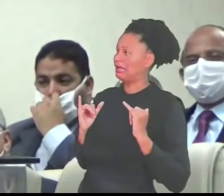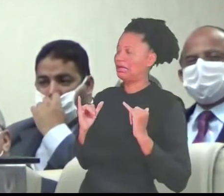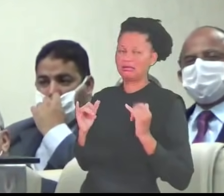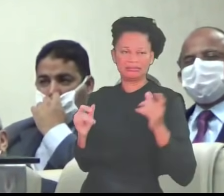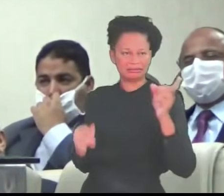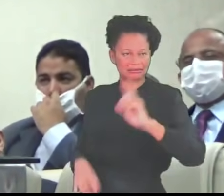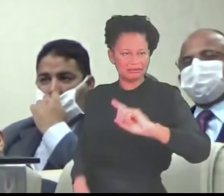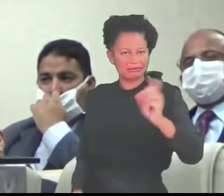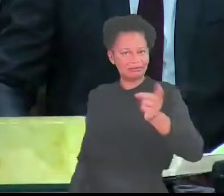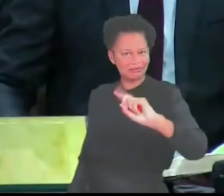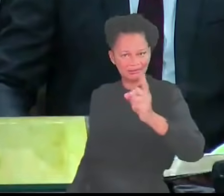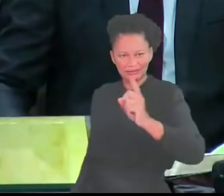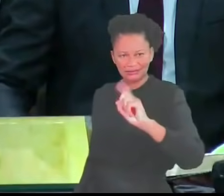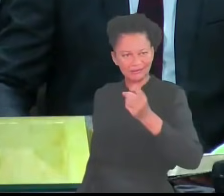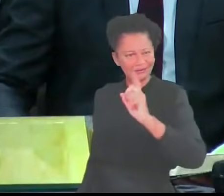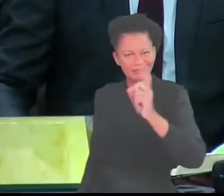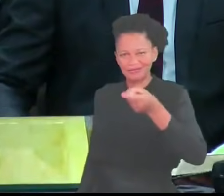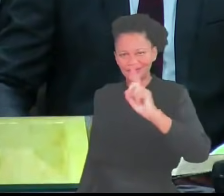Não.